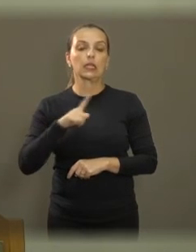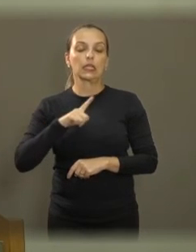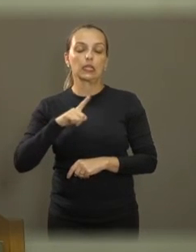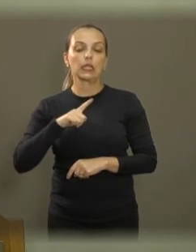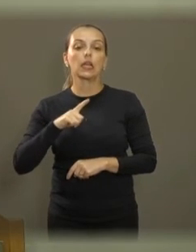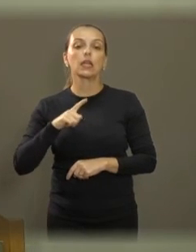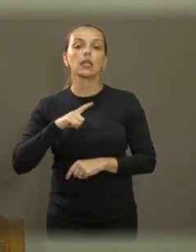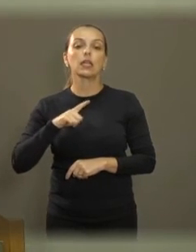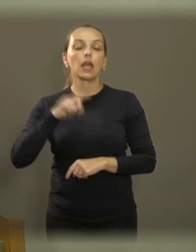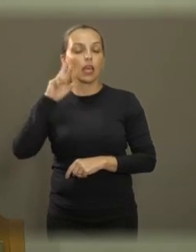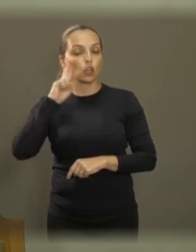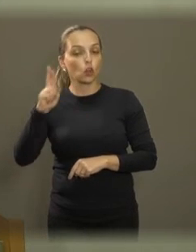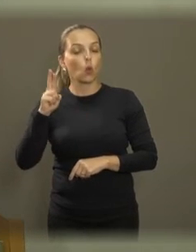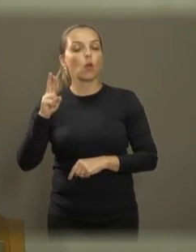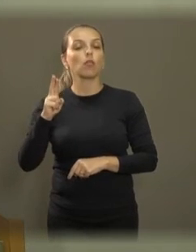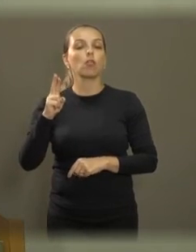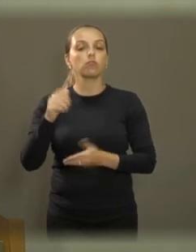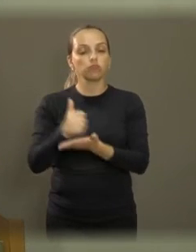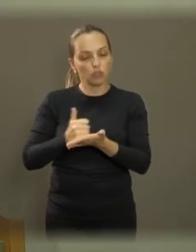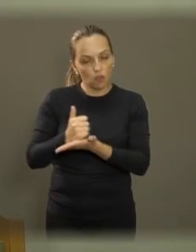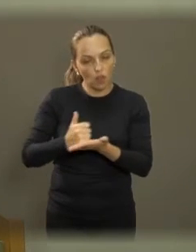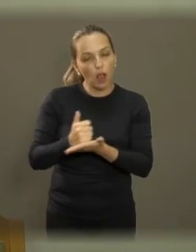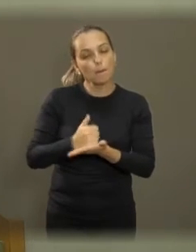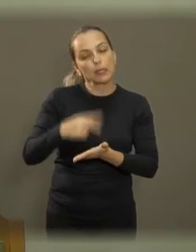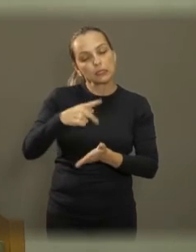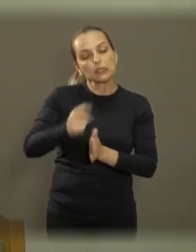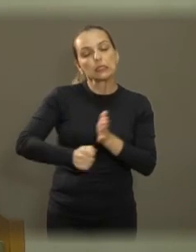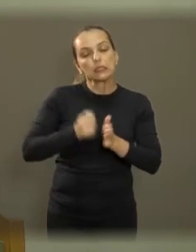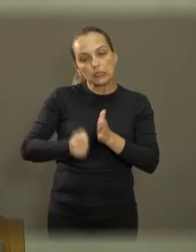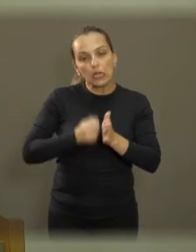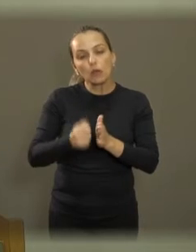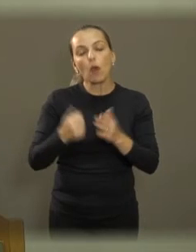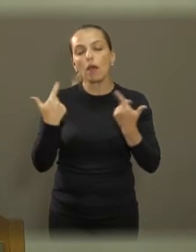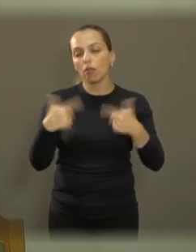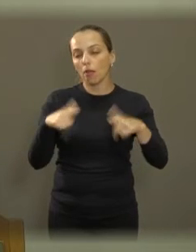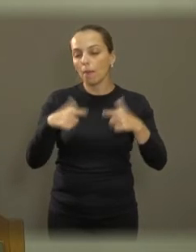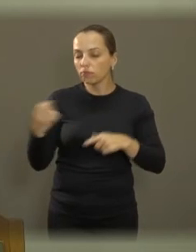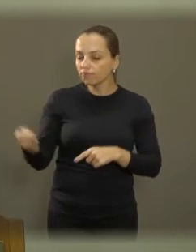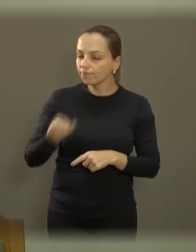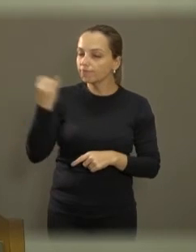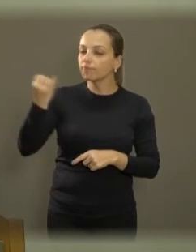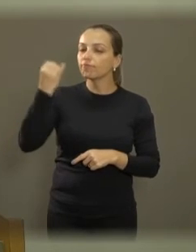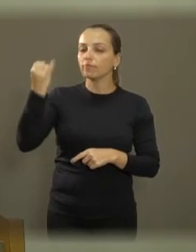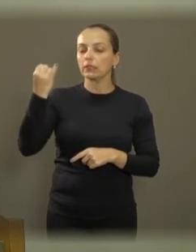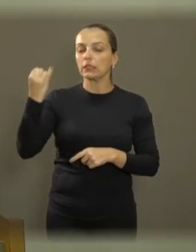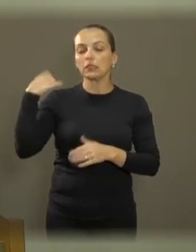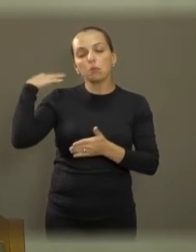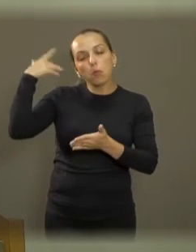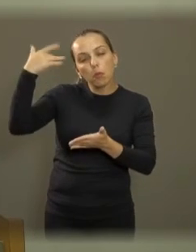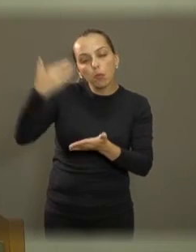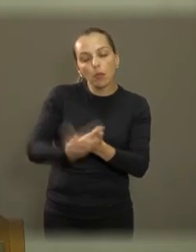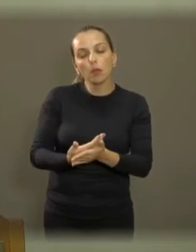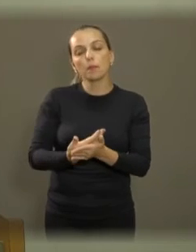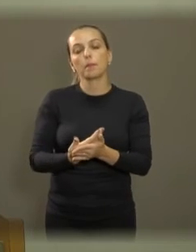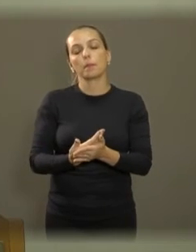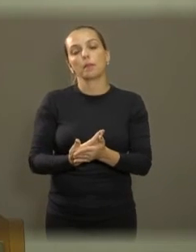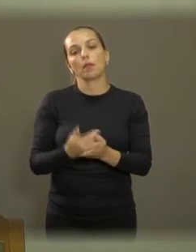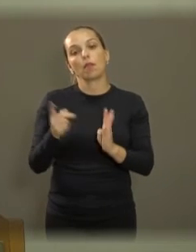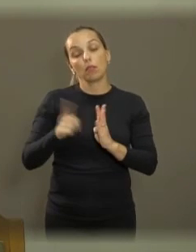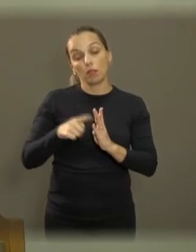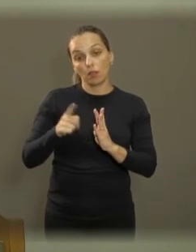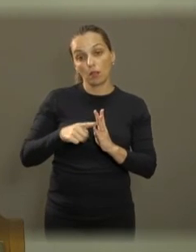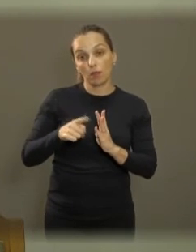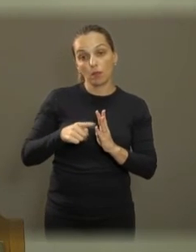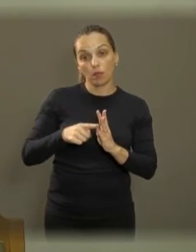também desenvolve um trabalho no segmento farmacêutico há muito tempo. No ano passado, nós tivemos a honra